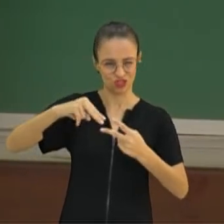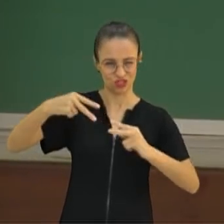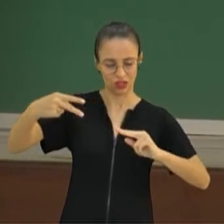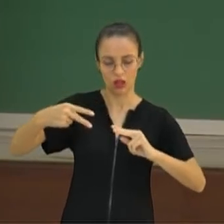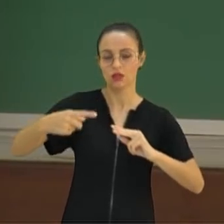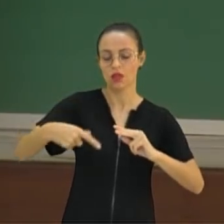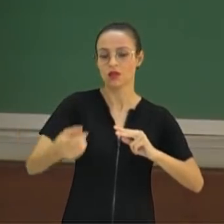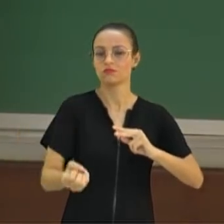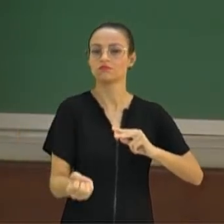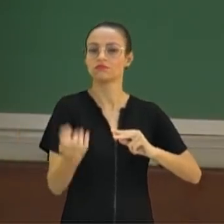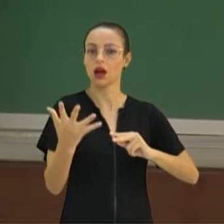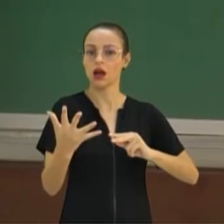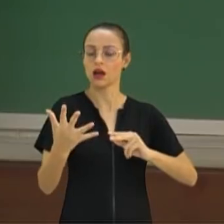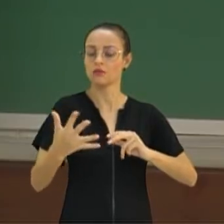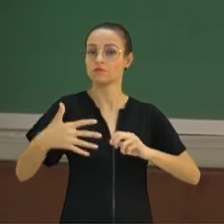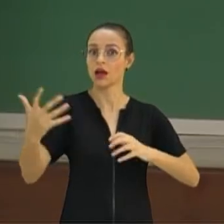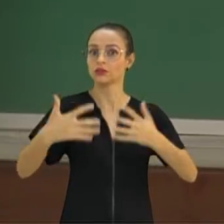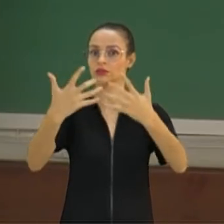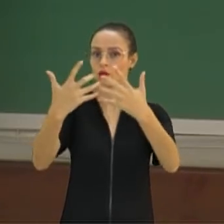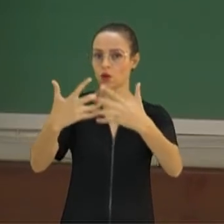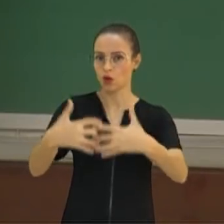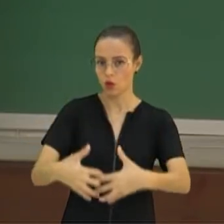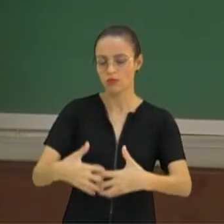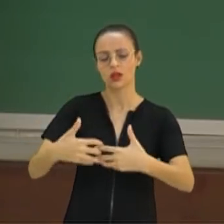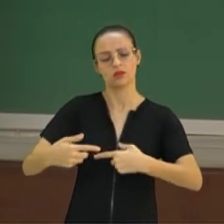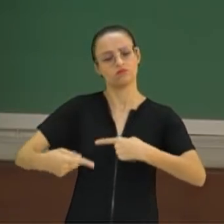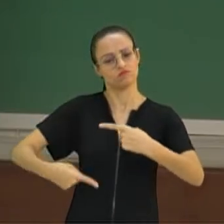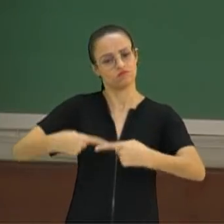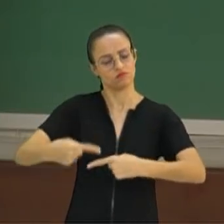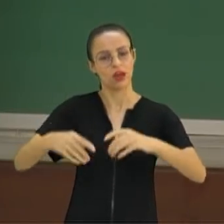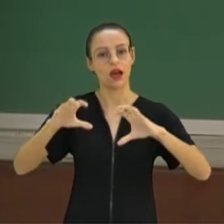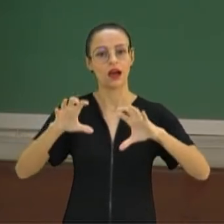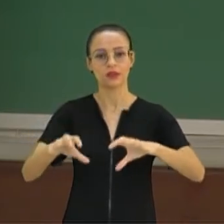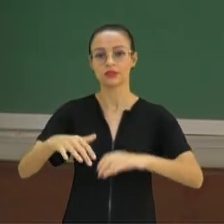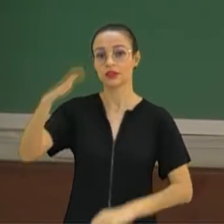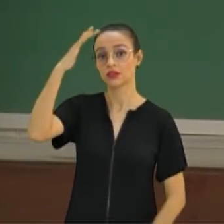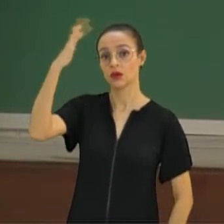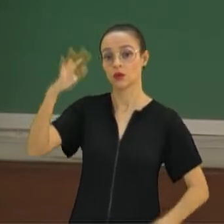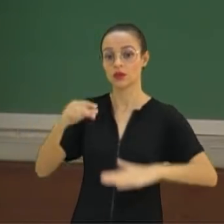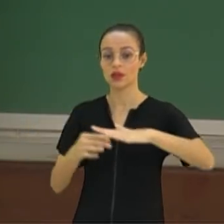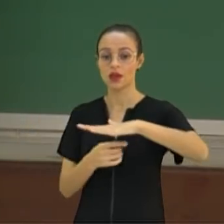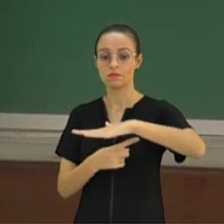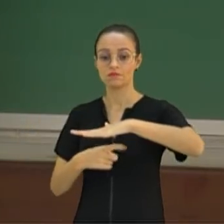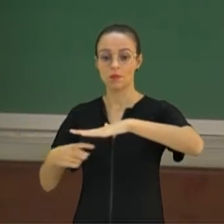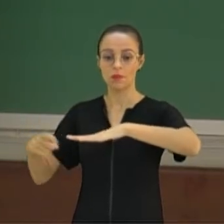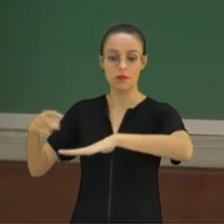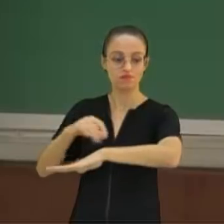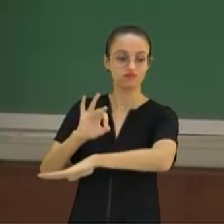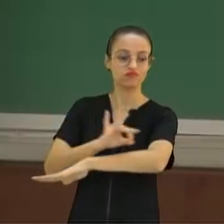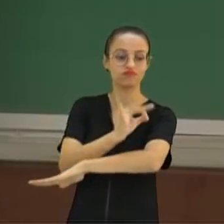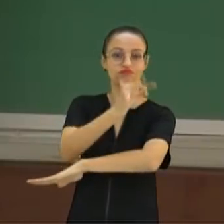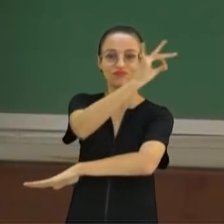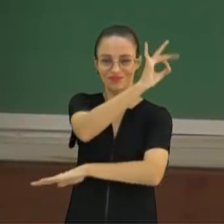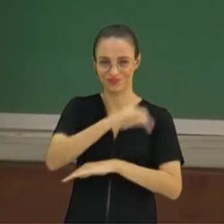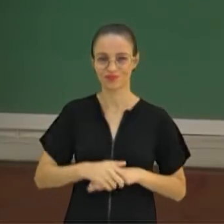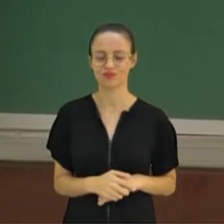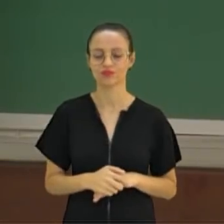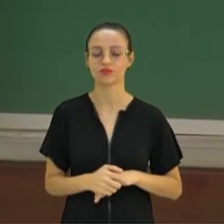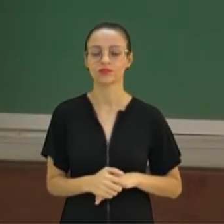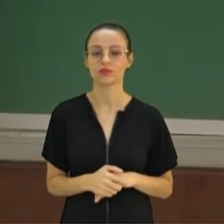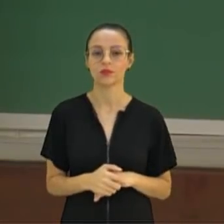e esse ser vai se tornando mais complexo e assim foi, né? Então, a teoria da biogênese veio trazendo isso. Fazendo ali